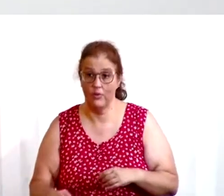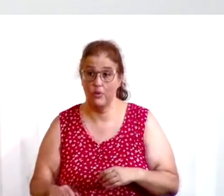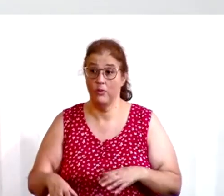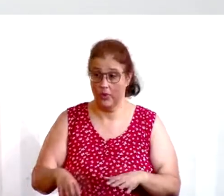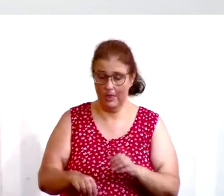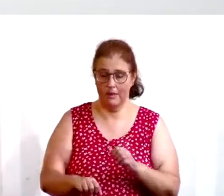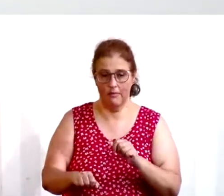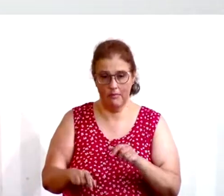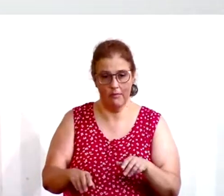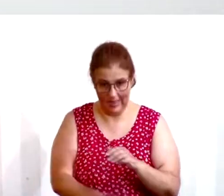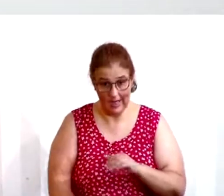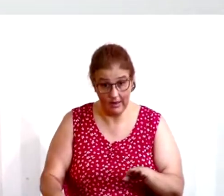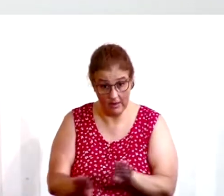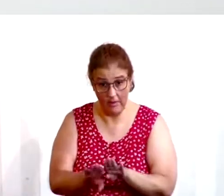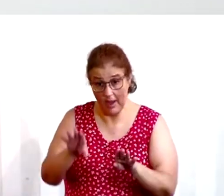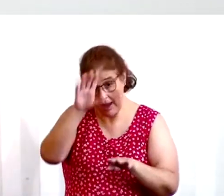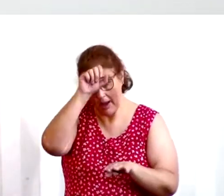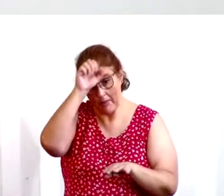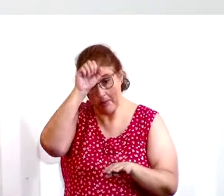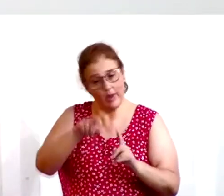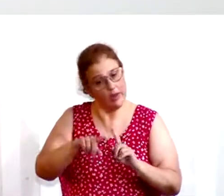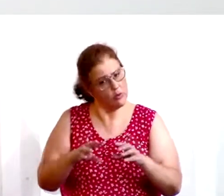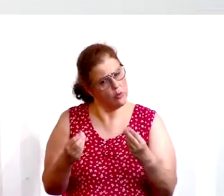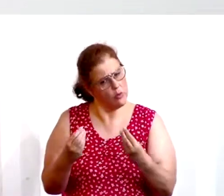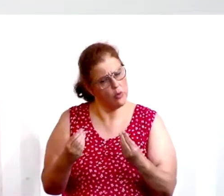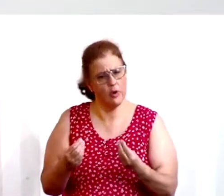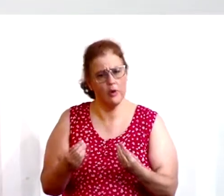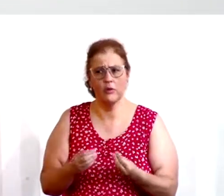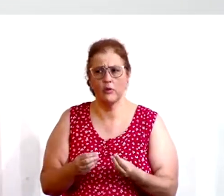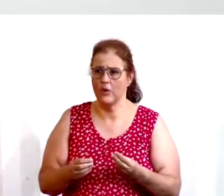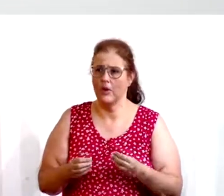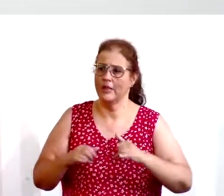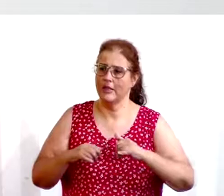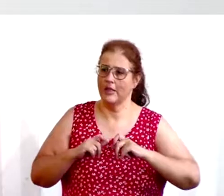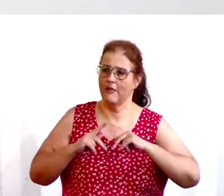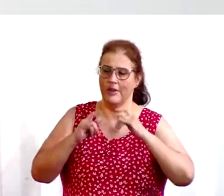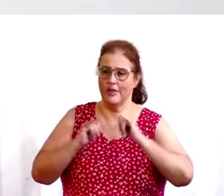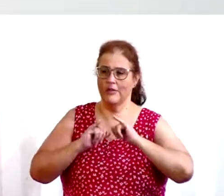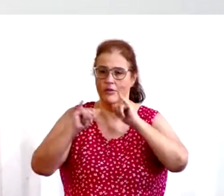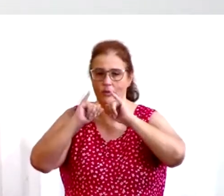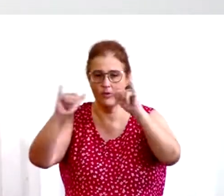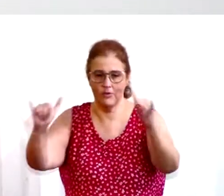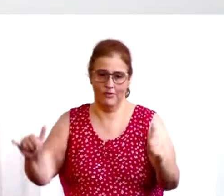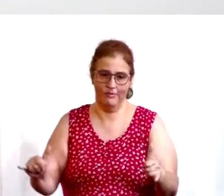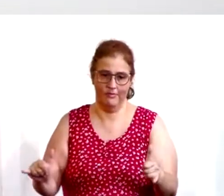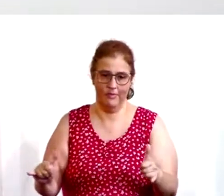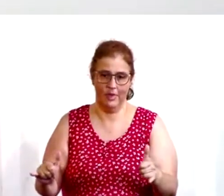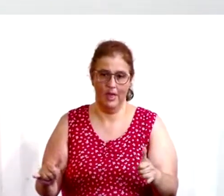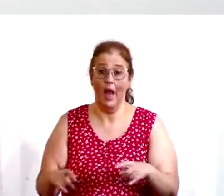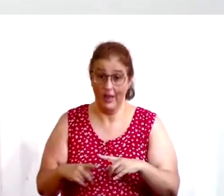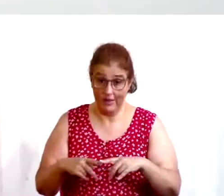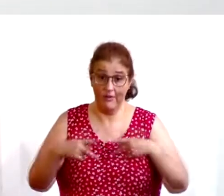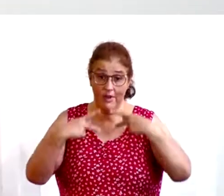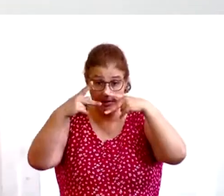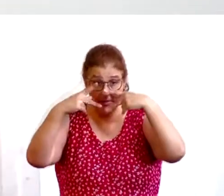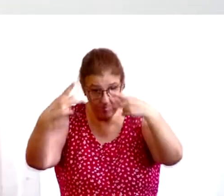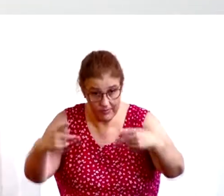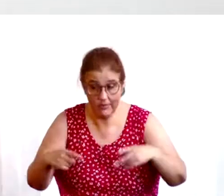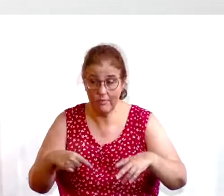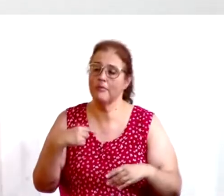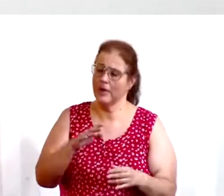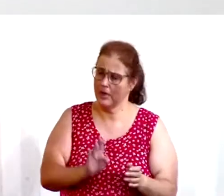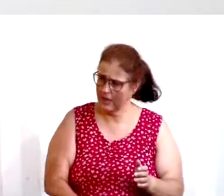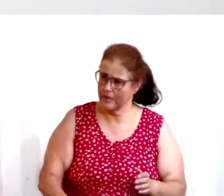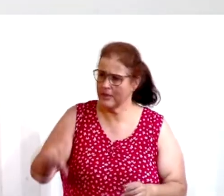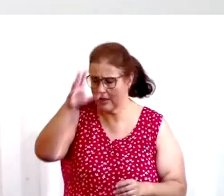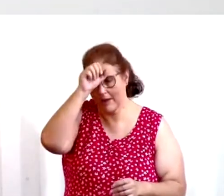da exposição da palavra, mas muitas das nossas crianças não são alfabetizadas ainda. Então elas ilustram no papel, os nossos